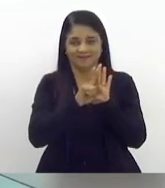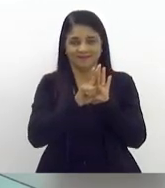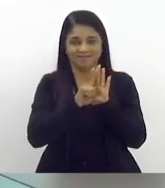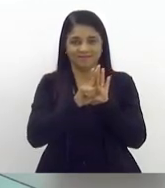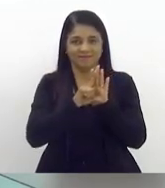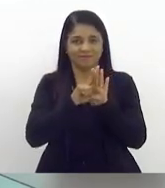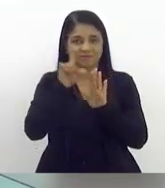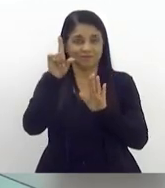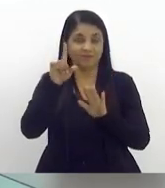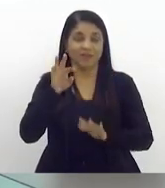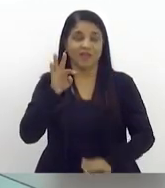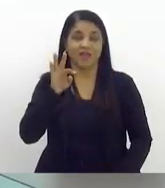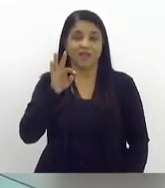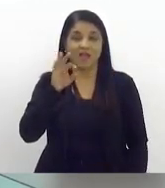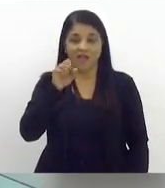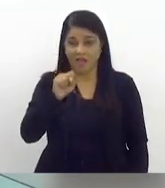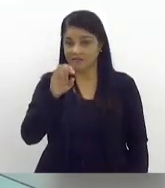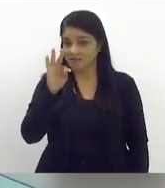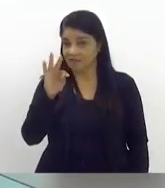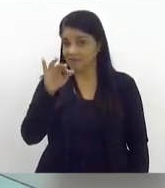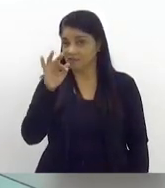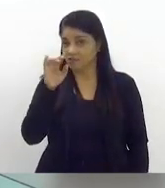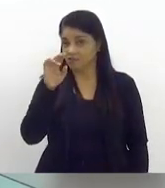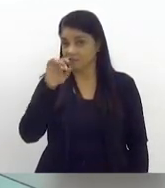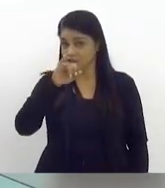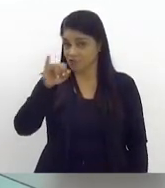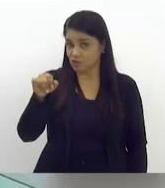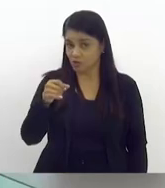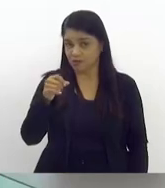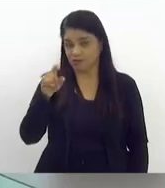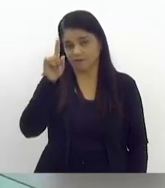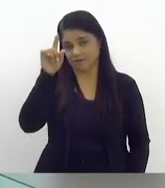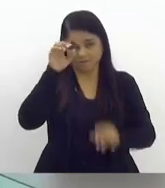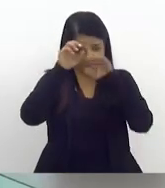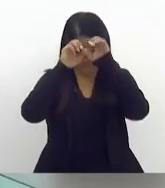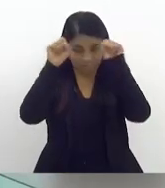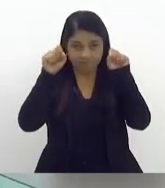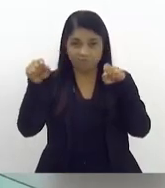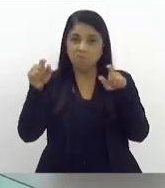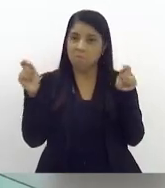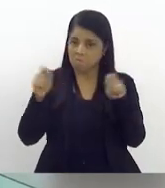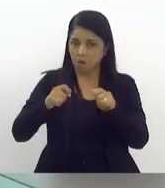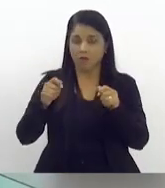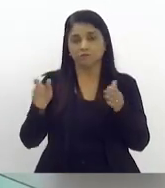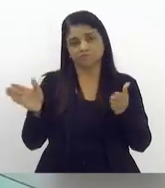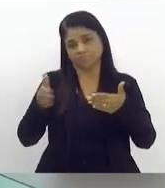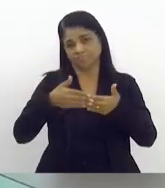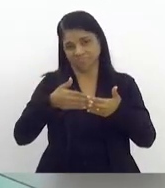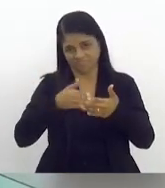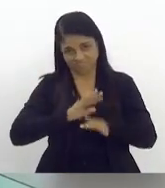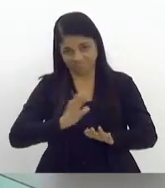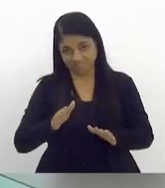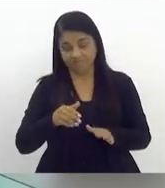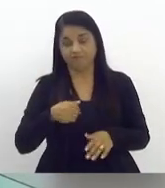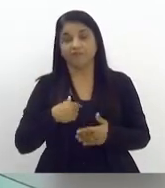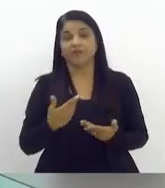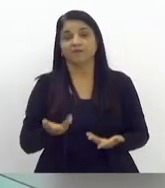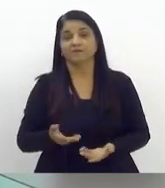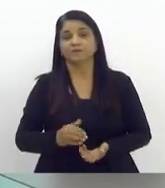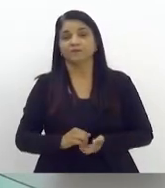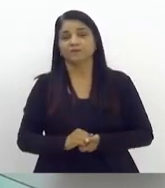STJ ou no Supremo. Está decidido pelo órgão especial já com acórdão. Por via de